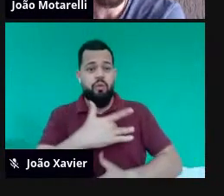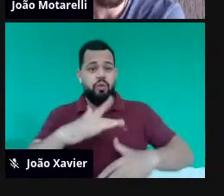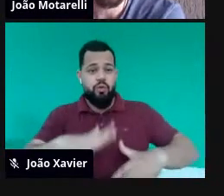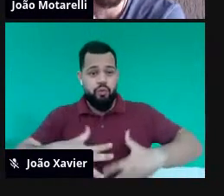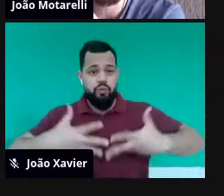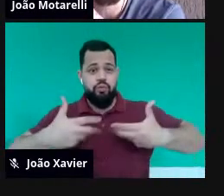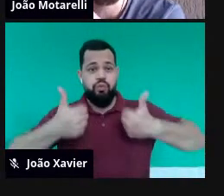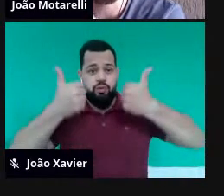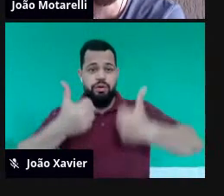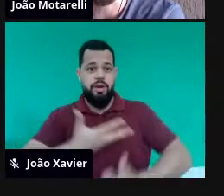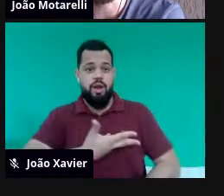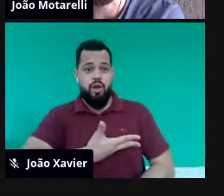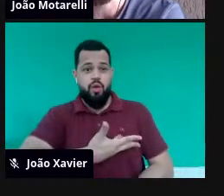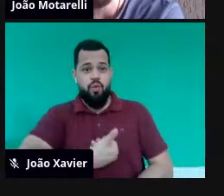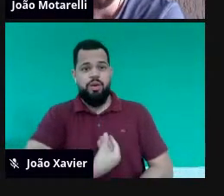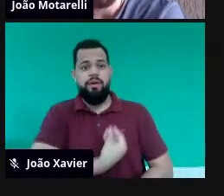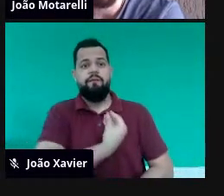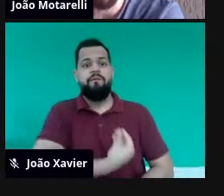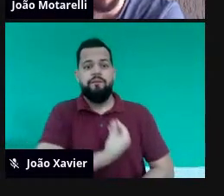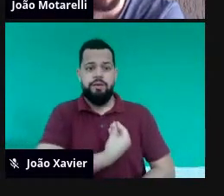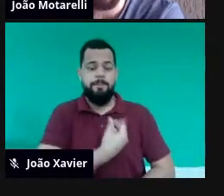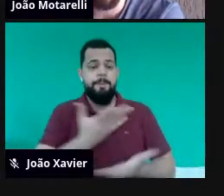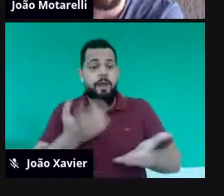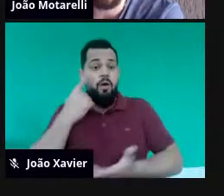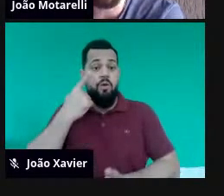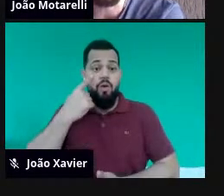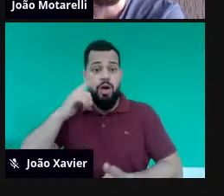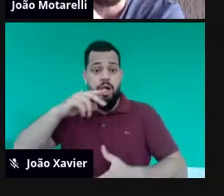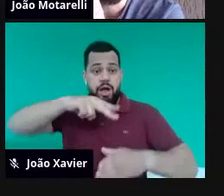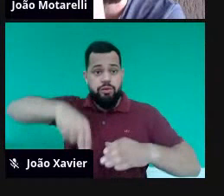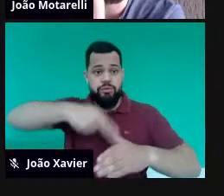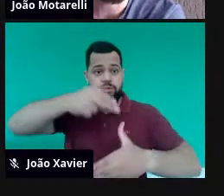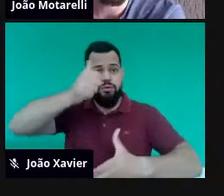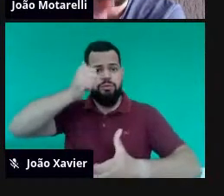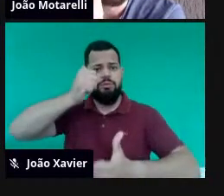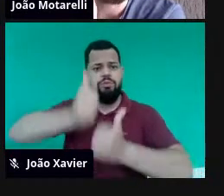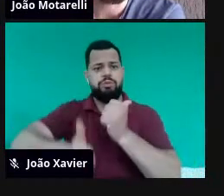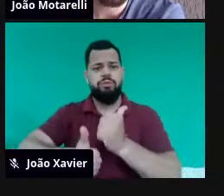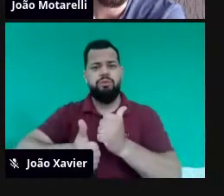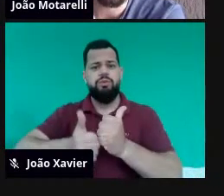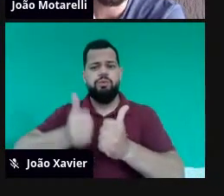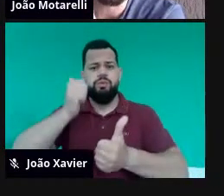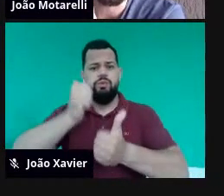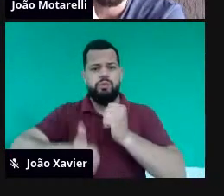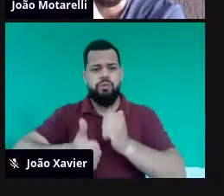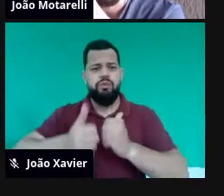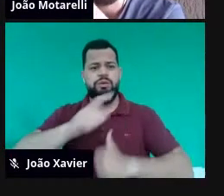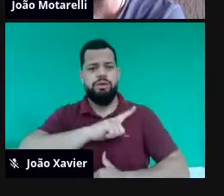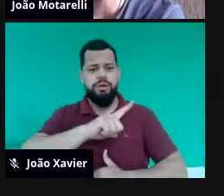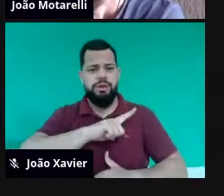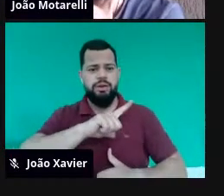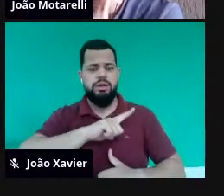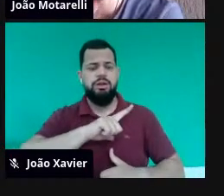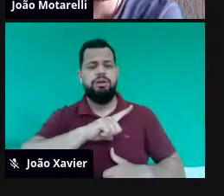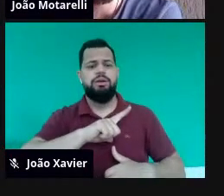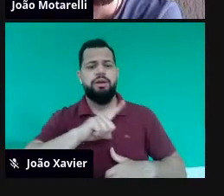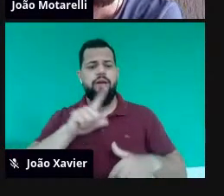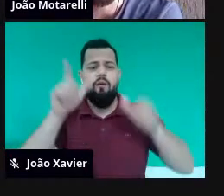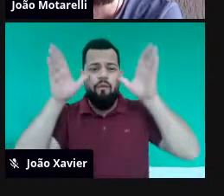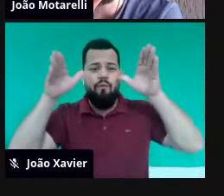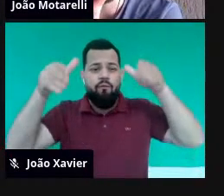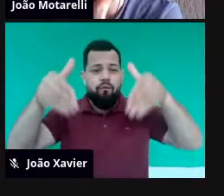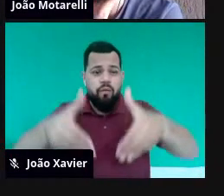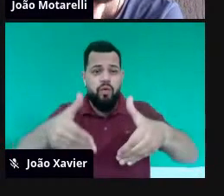não vê aqui a nutrição esportiva, tanto nessa definição, quanto nas diretrizes, apontando a